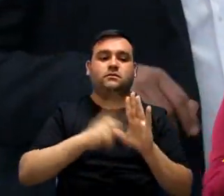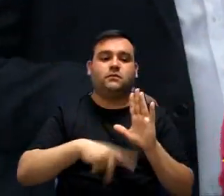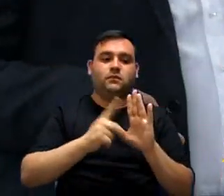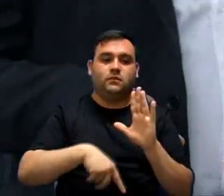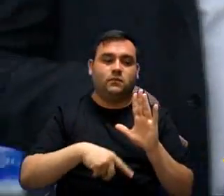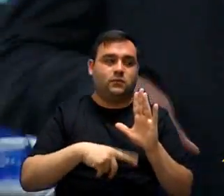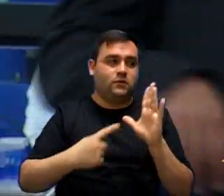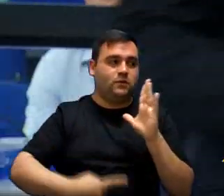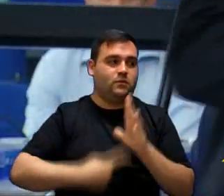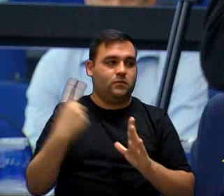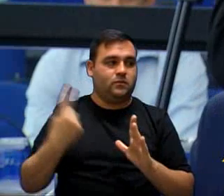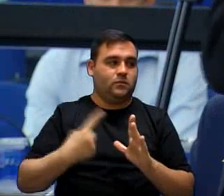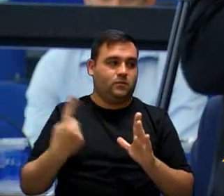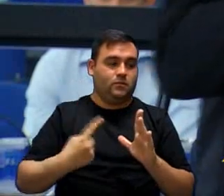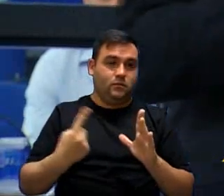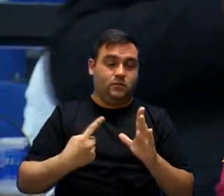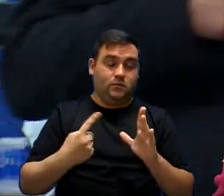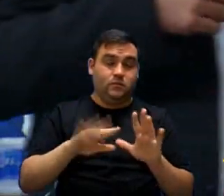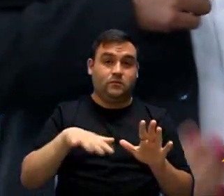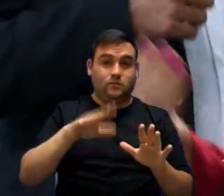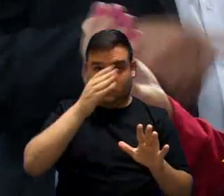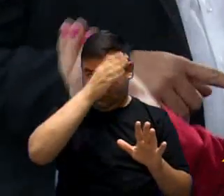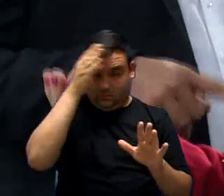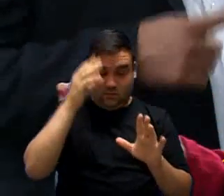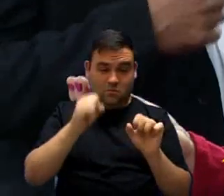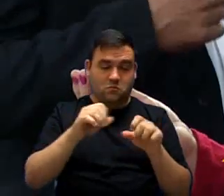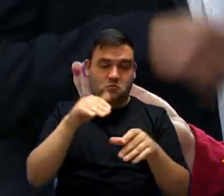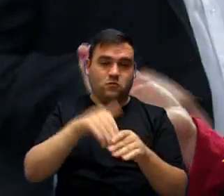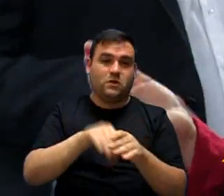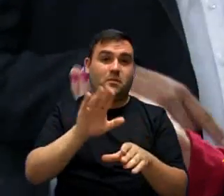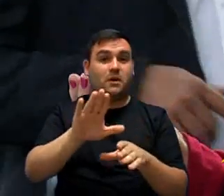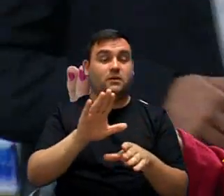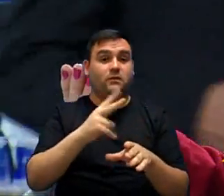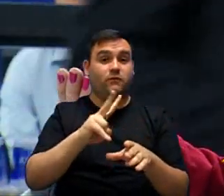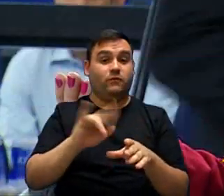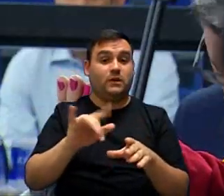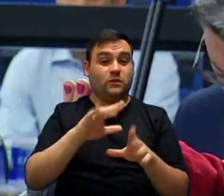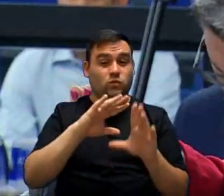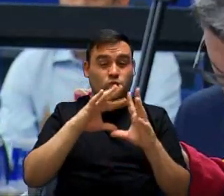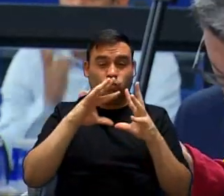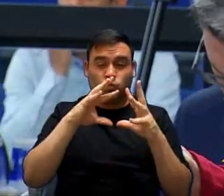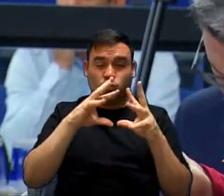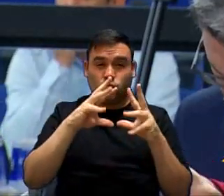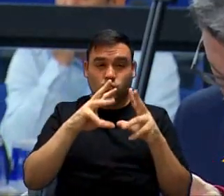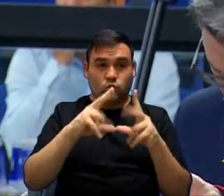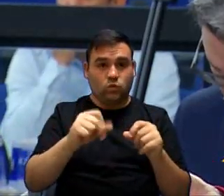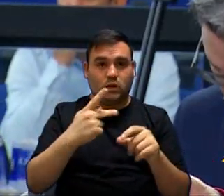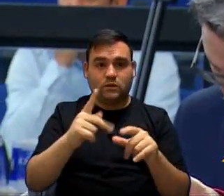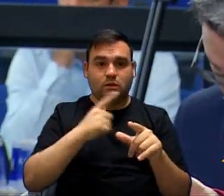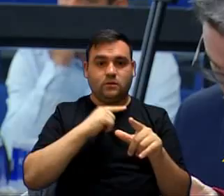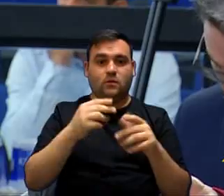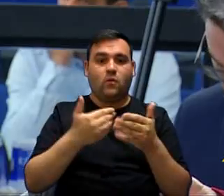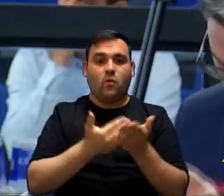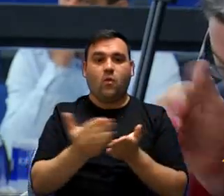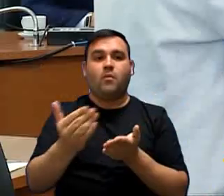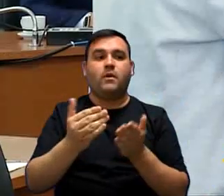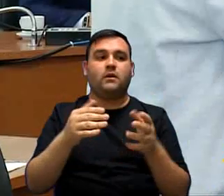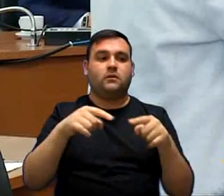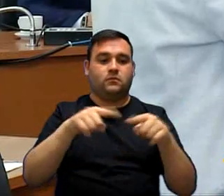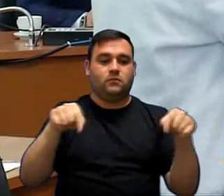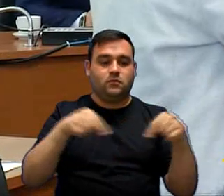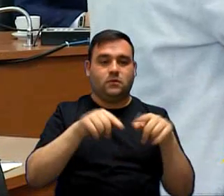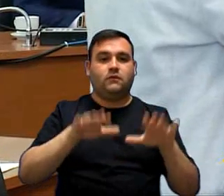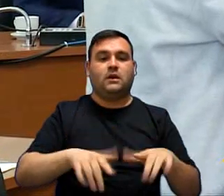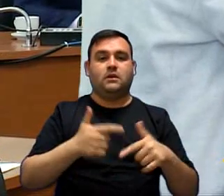projeto piloto então, de novo, Cíntia, é possível? Cíntia, pode vamos votar, tentar. Mas você vai fazer todos o seu start lá de gabinete,